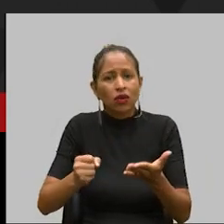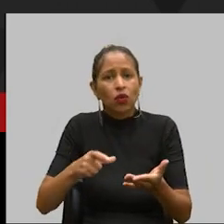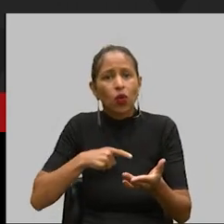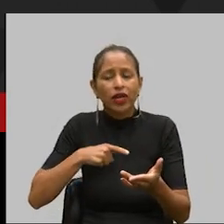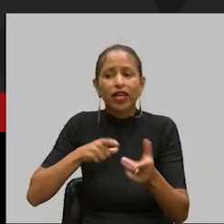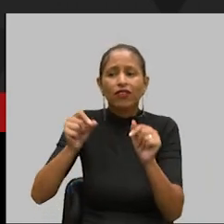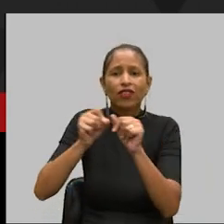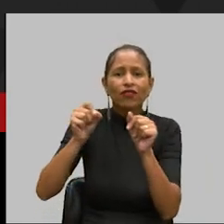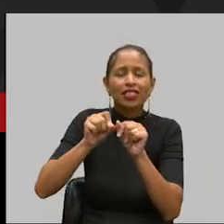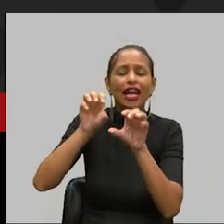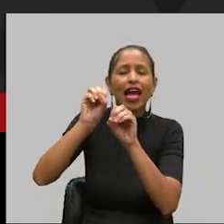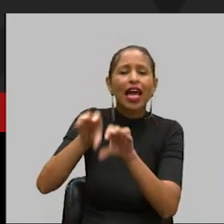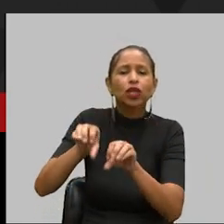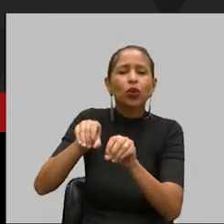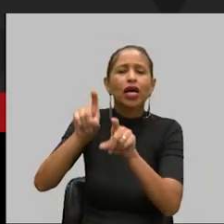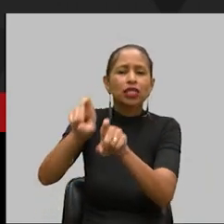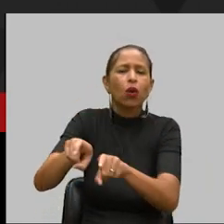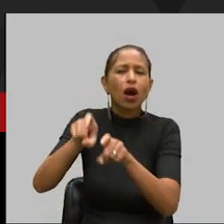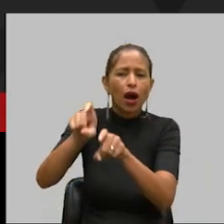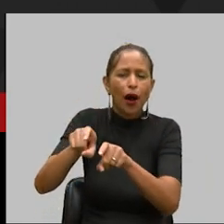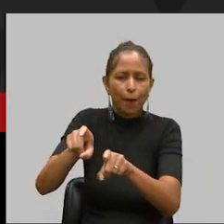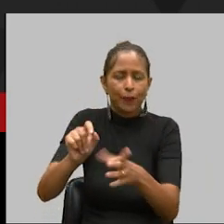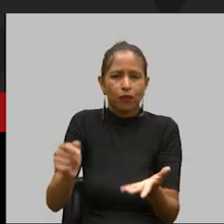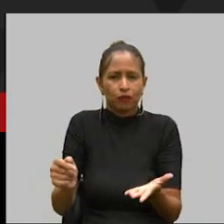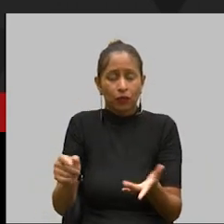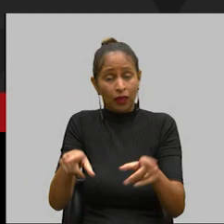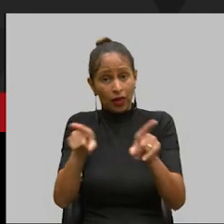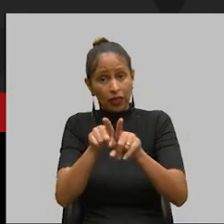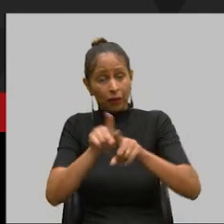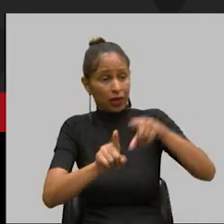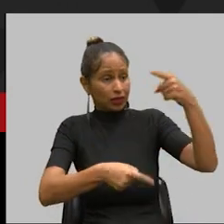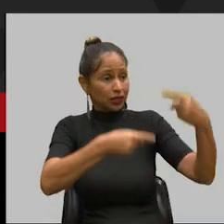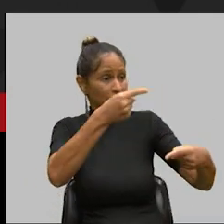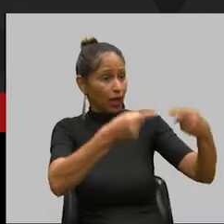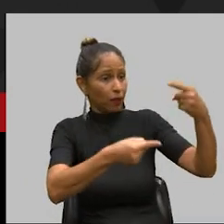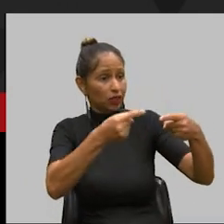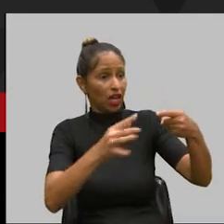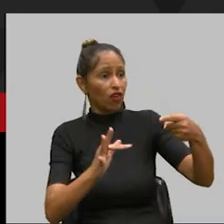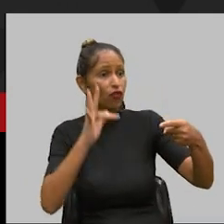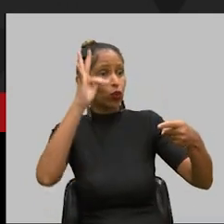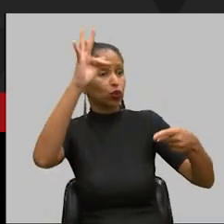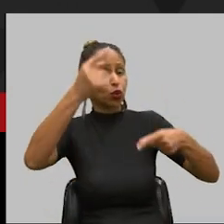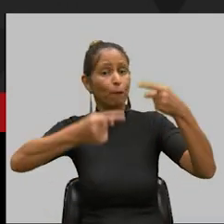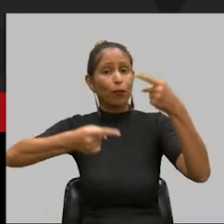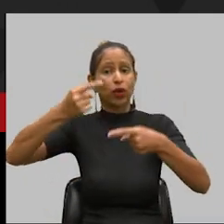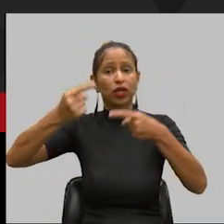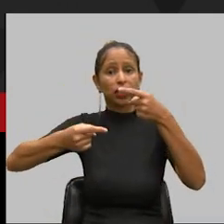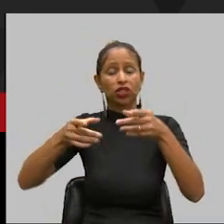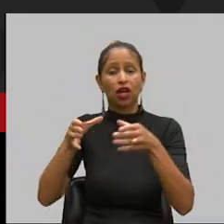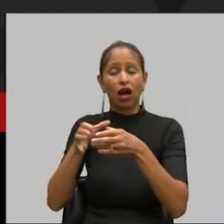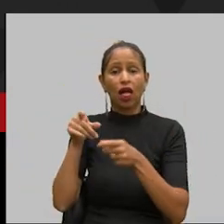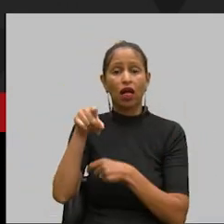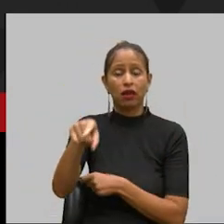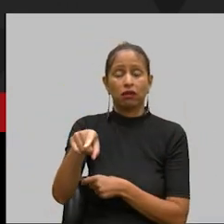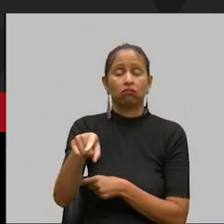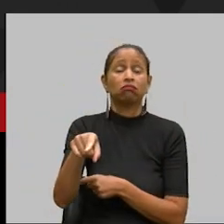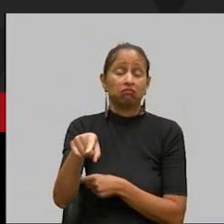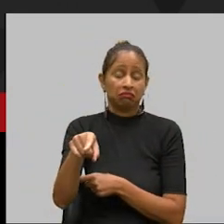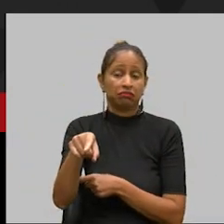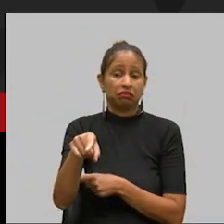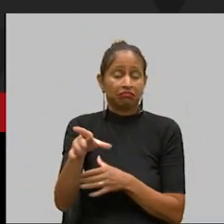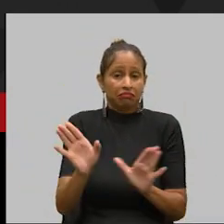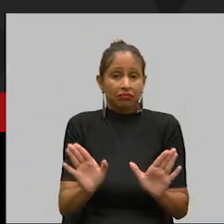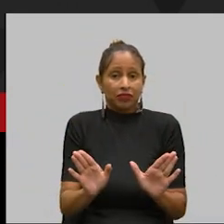vem a ser a educação do campo assim como debater o destino da política pública voltado paraa Educação do campo